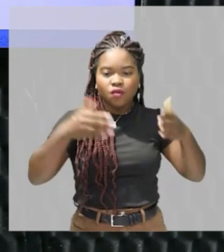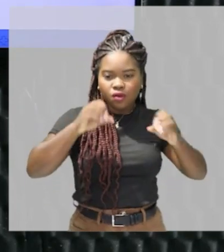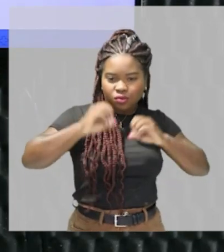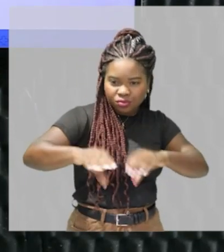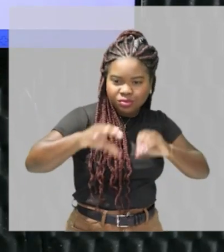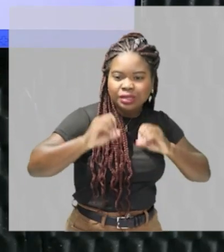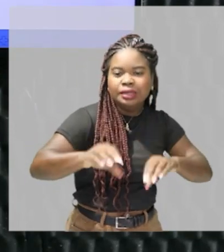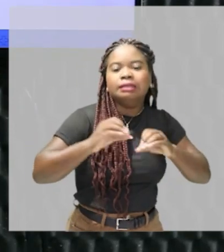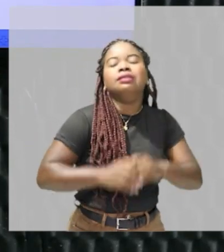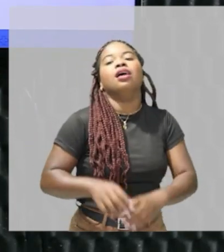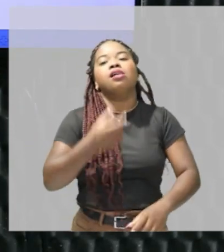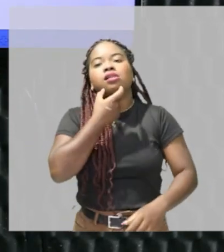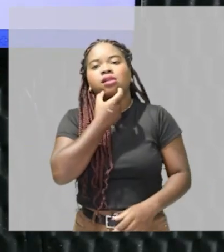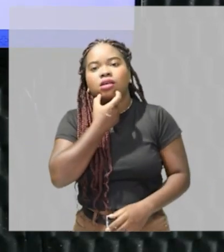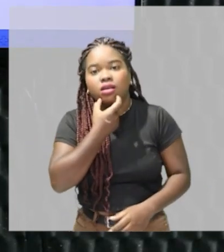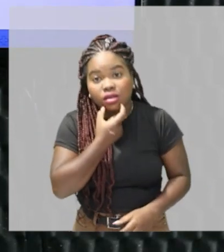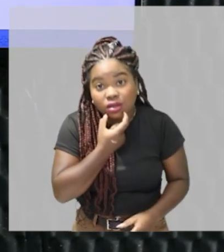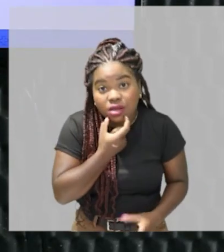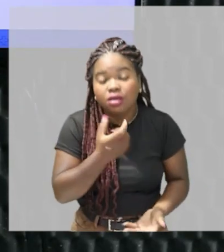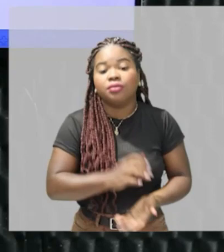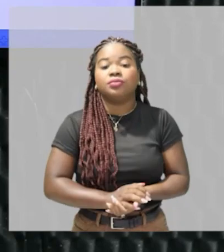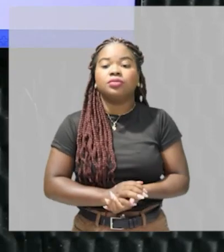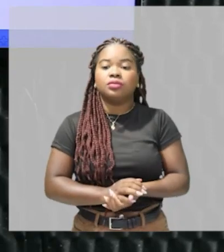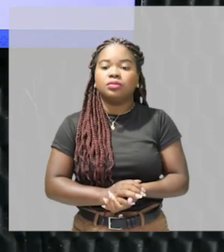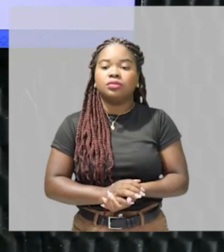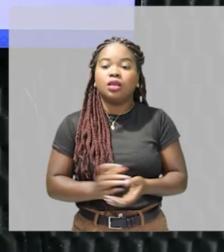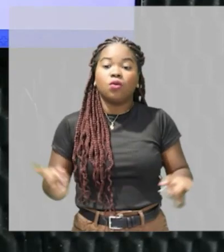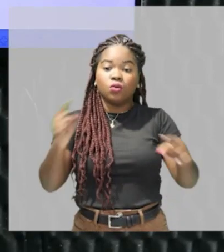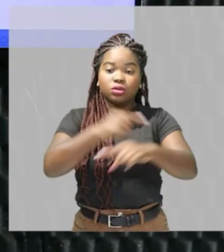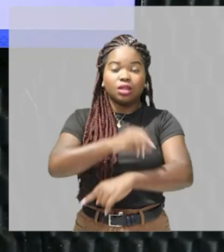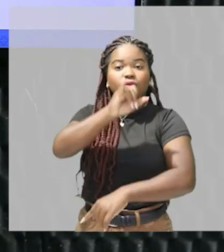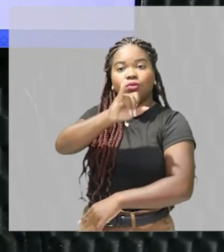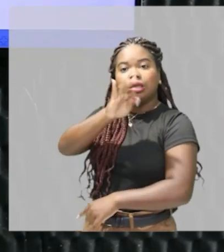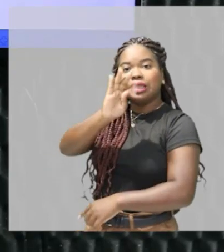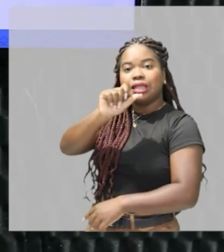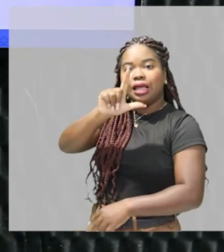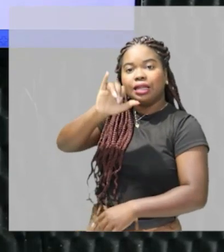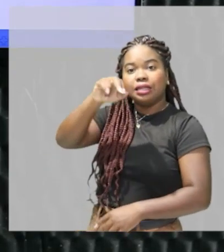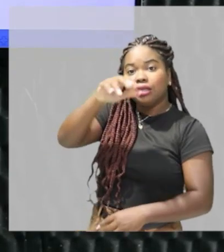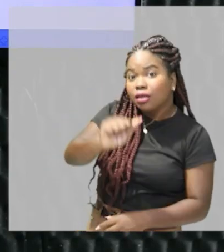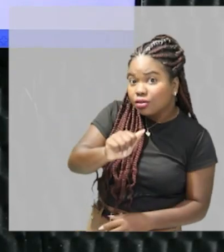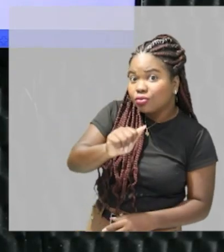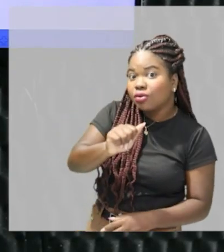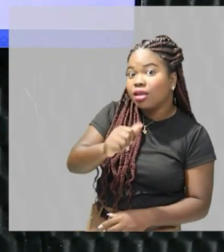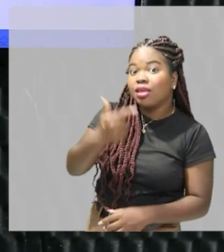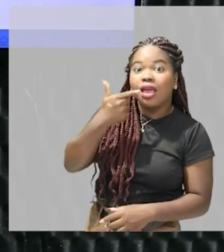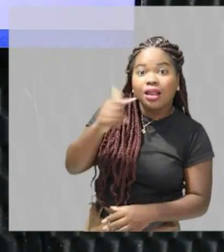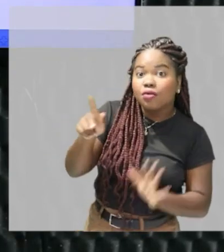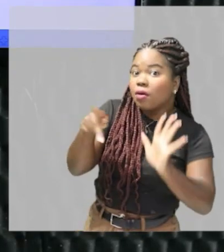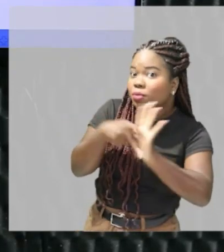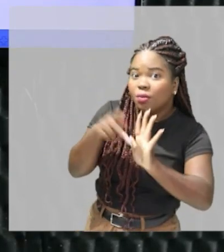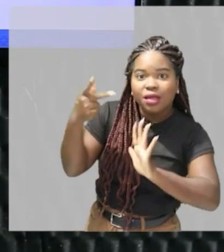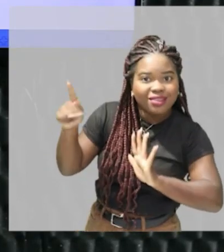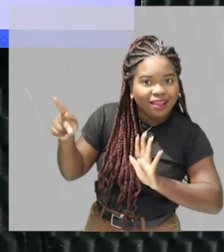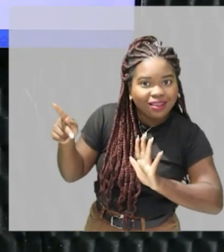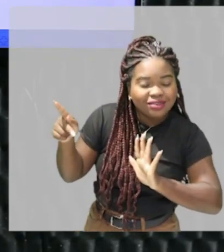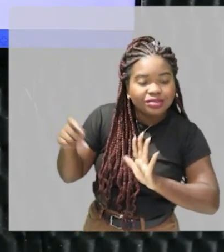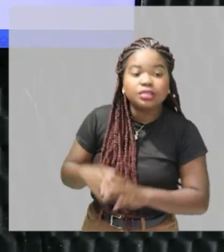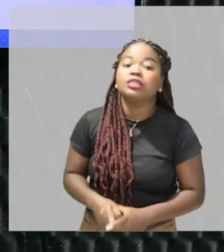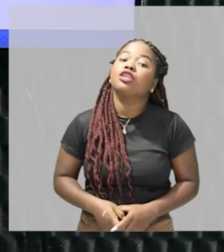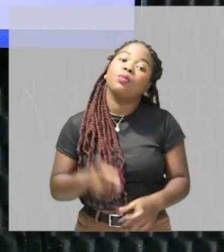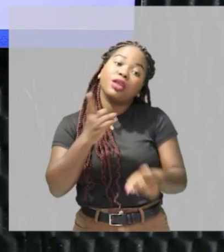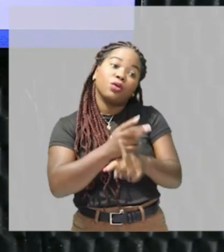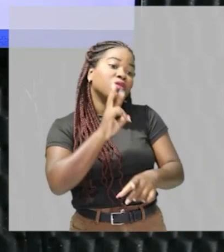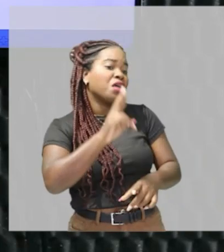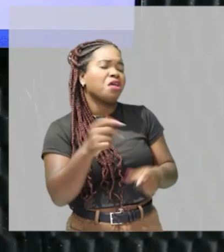em língua inglesa, ao invés do italiano, que é a língua nacional. Então, olha que para achar a